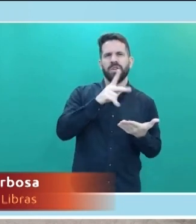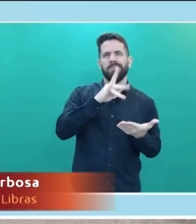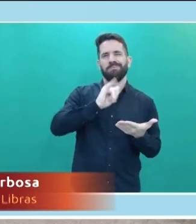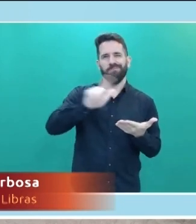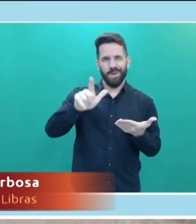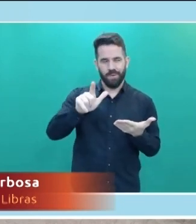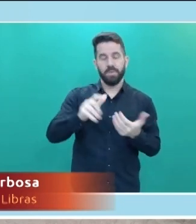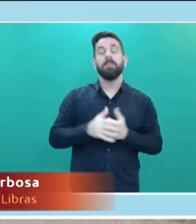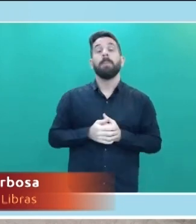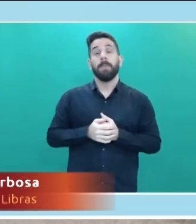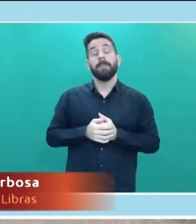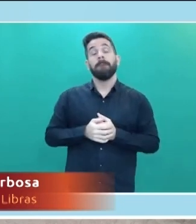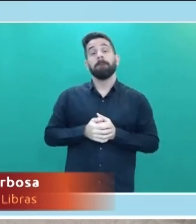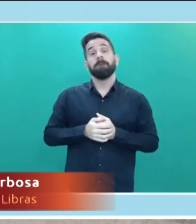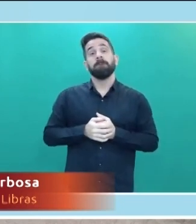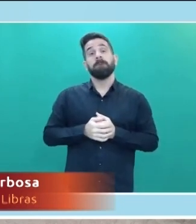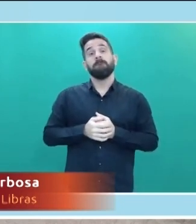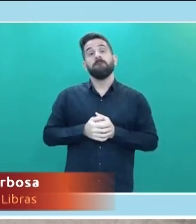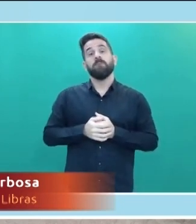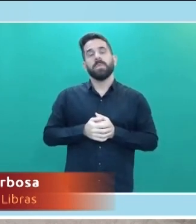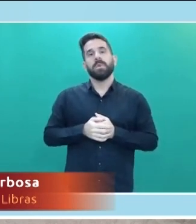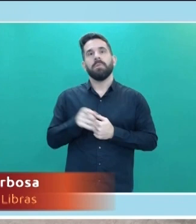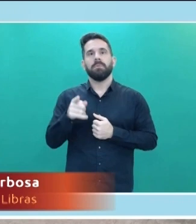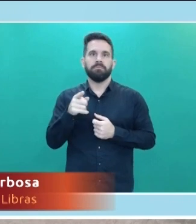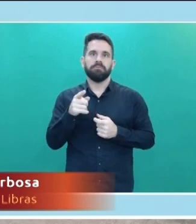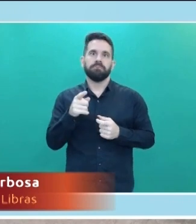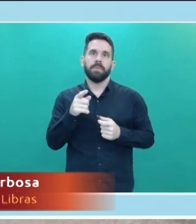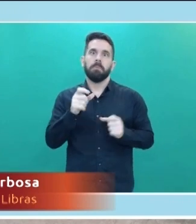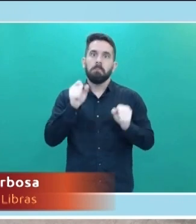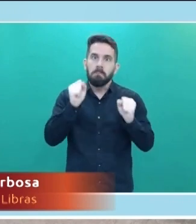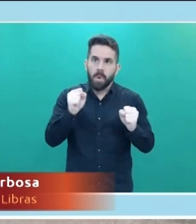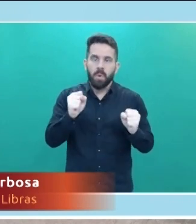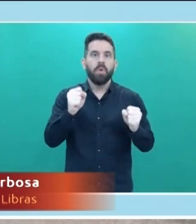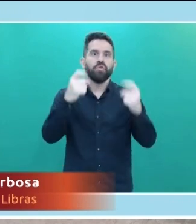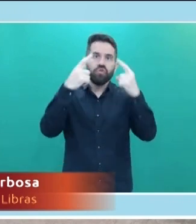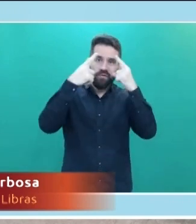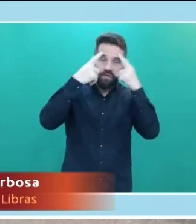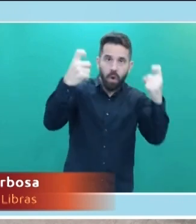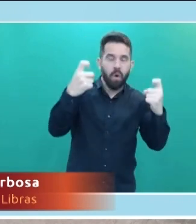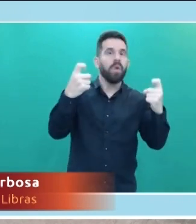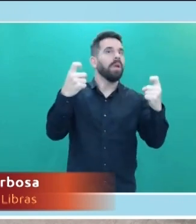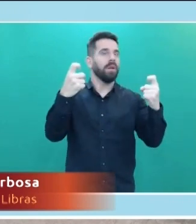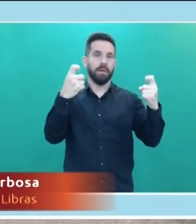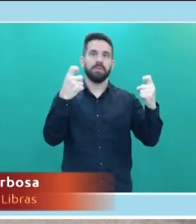comunidades, o potencial de violência está sempre ali oscilando entre médio e alto.